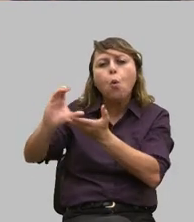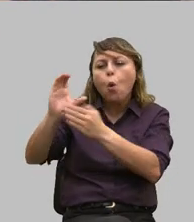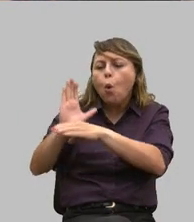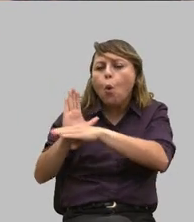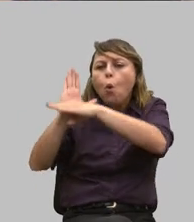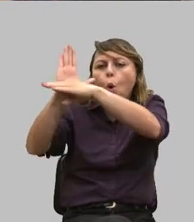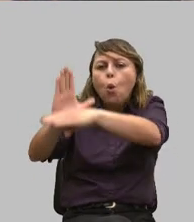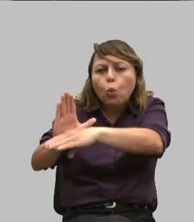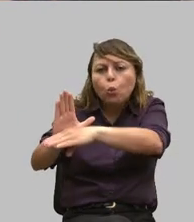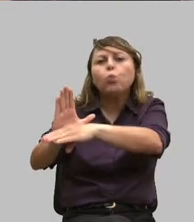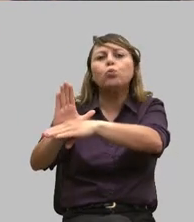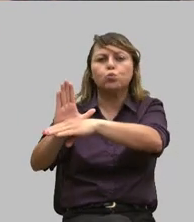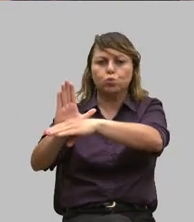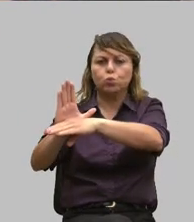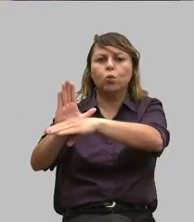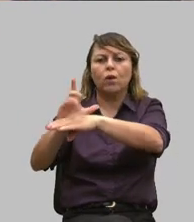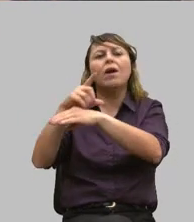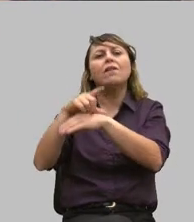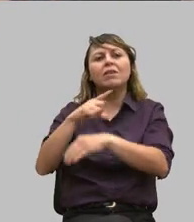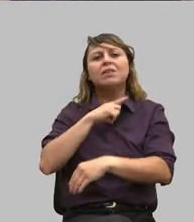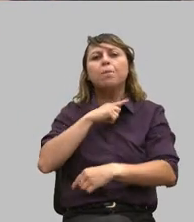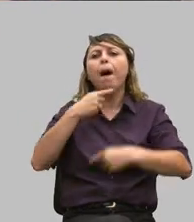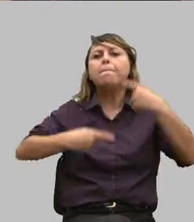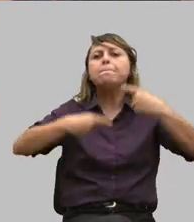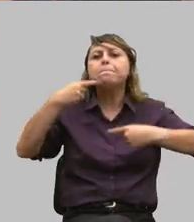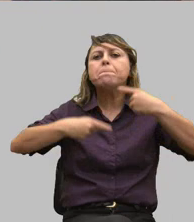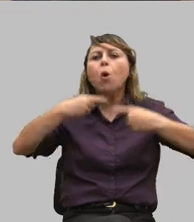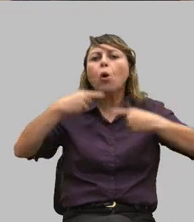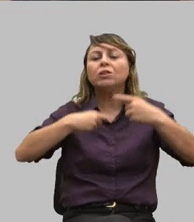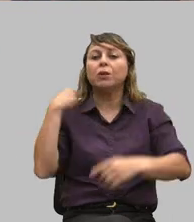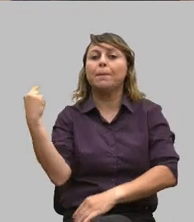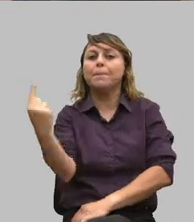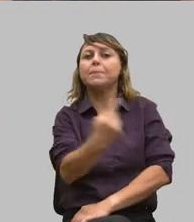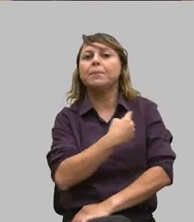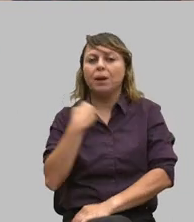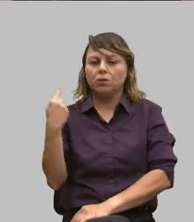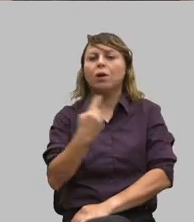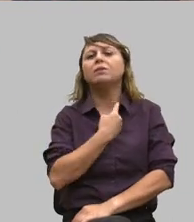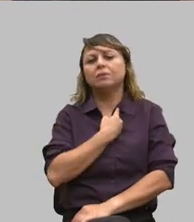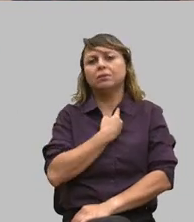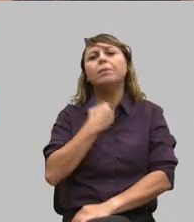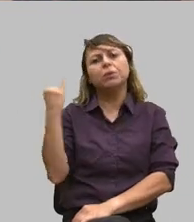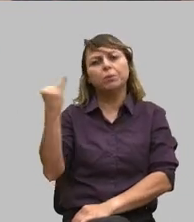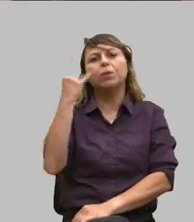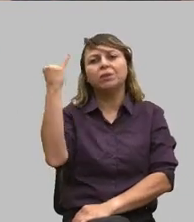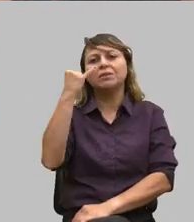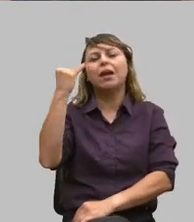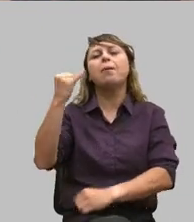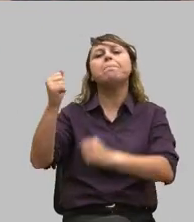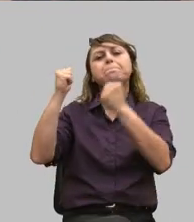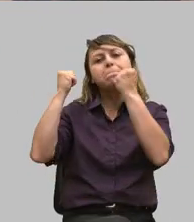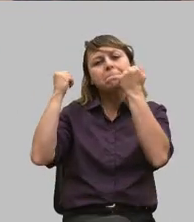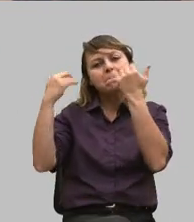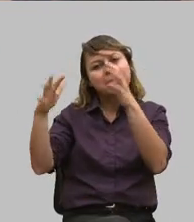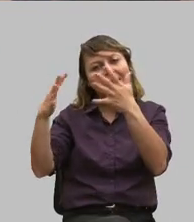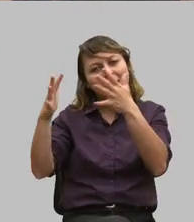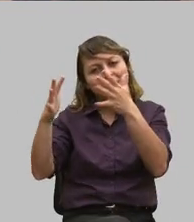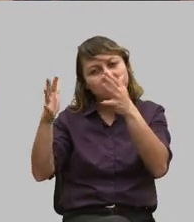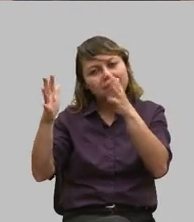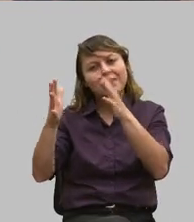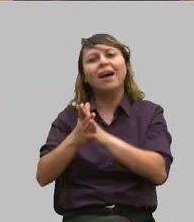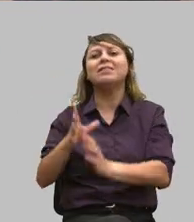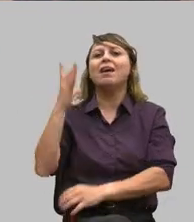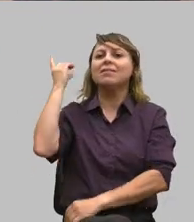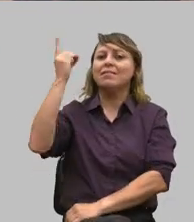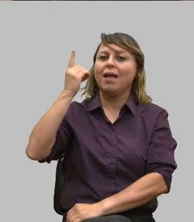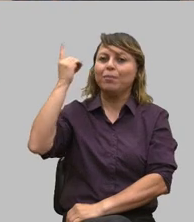aplicado vai ser aplicado uma política que para nós é muito importante então parabenizar a a às deputadas